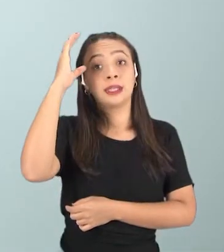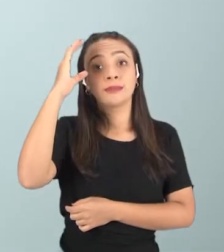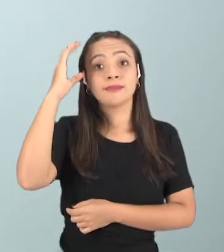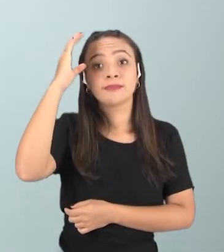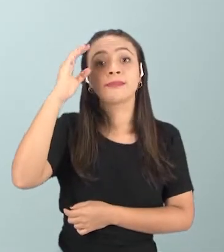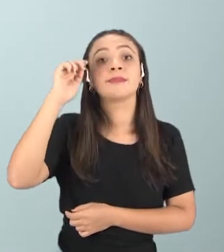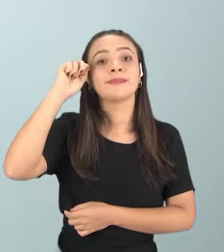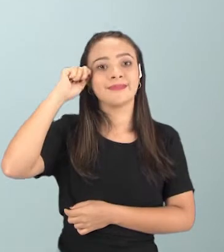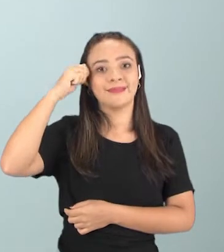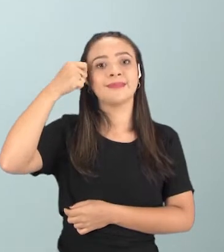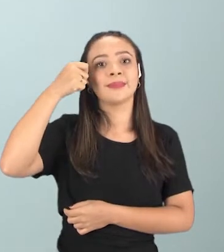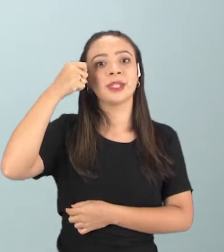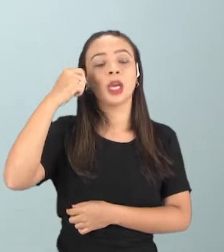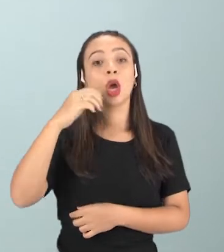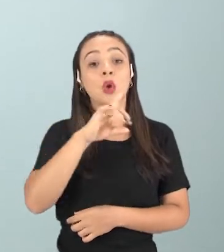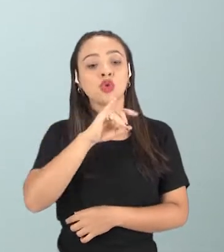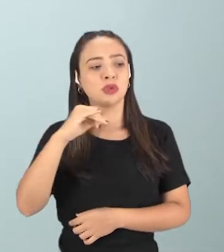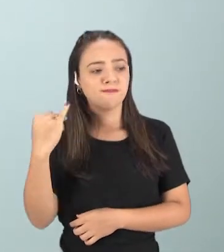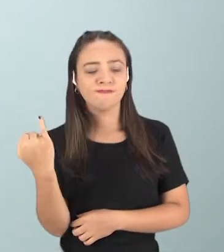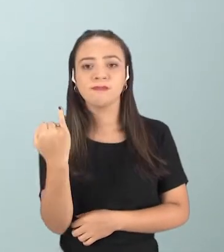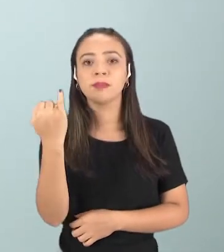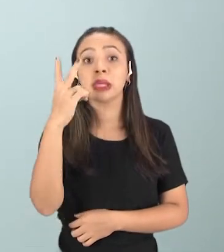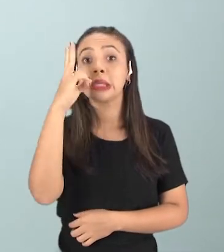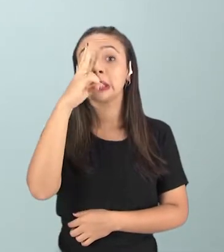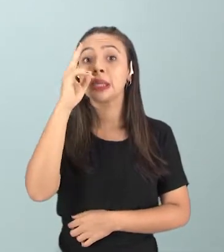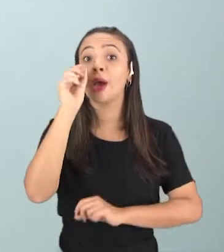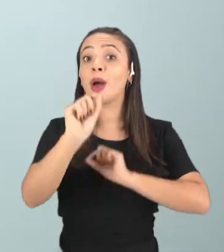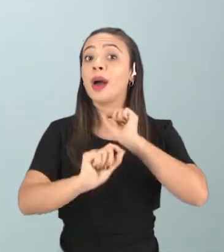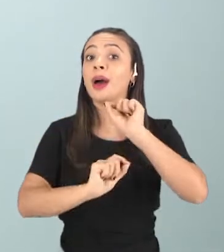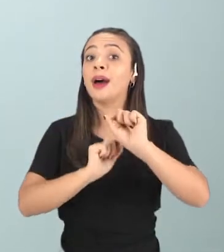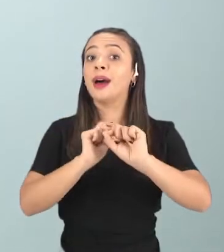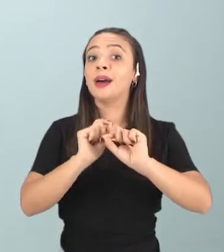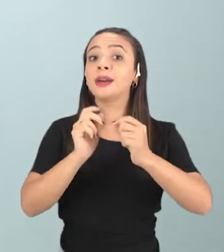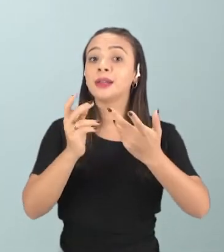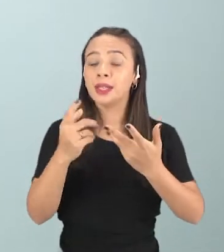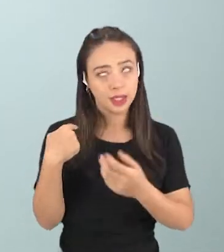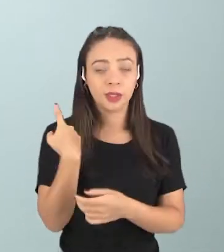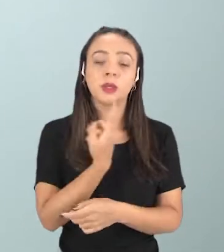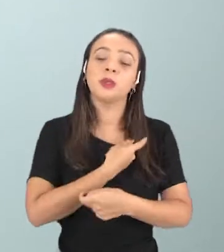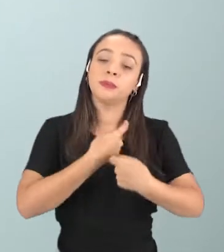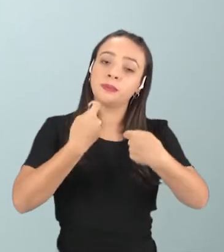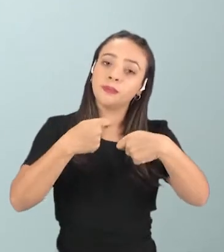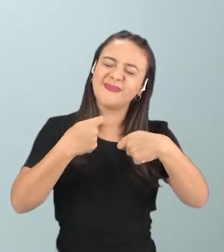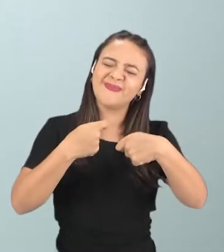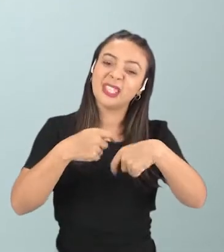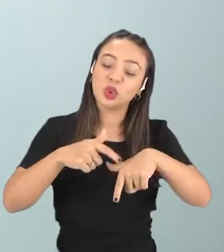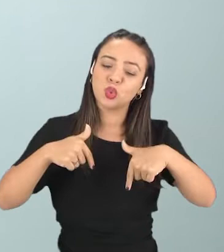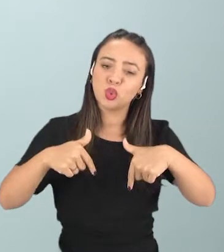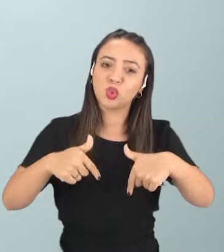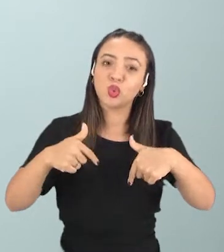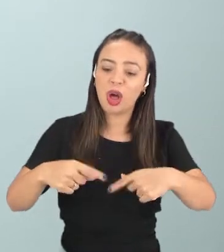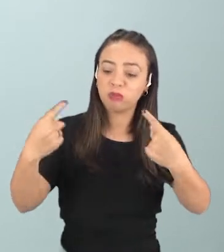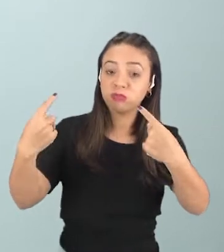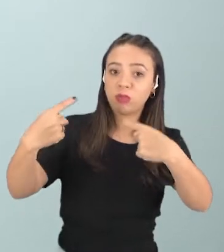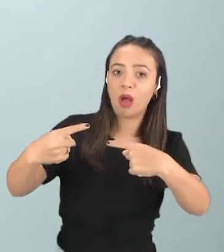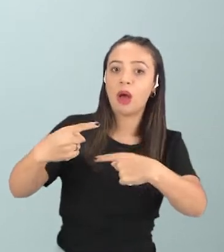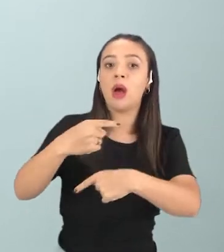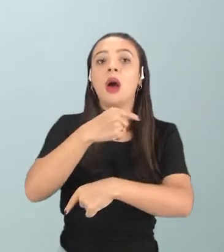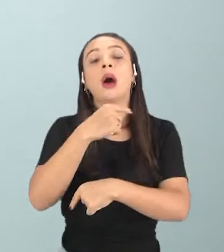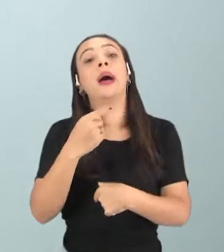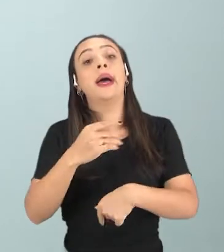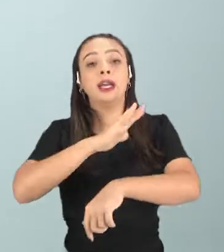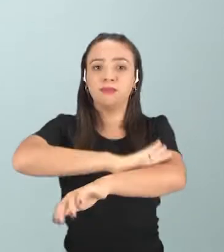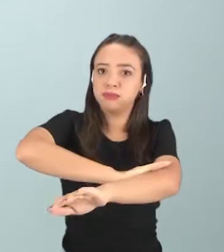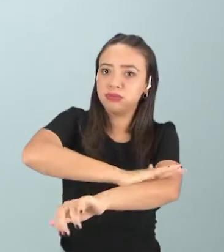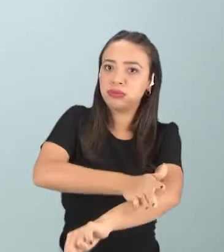dia fundamental para que nós nos lembremos de que nós temos que combater o racismo e temos que